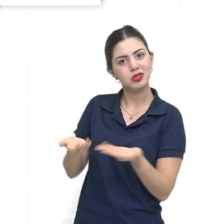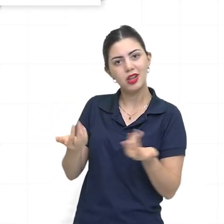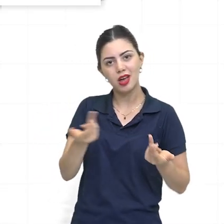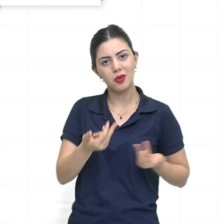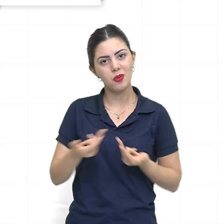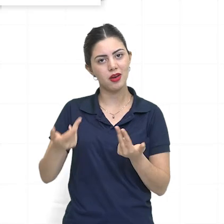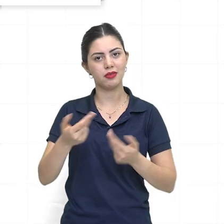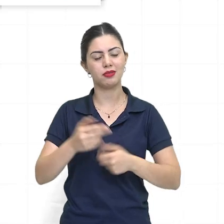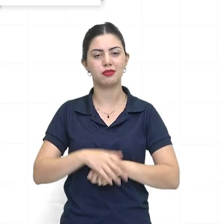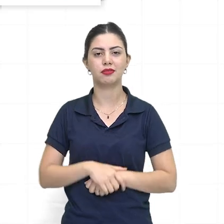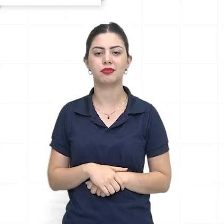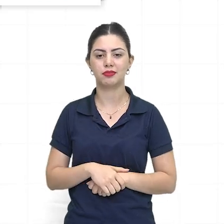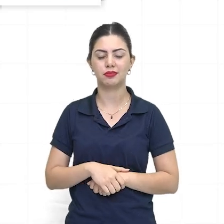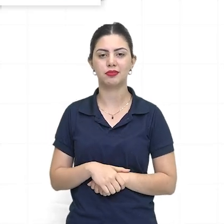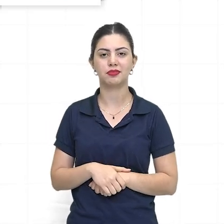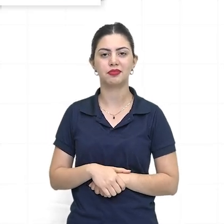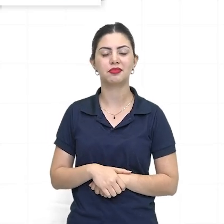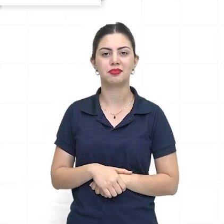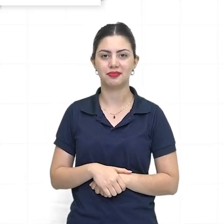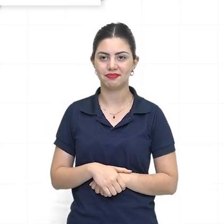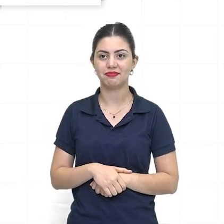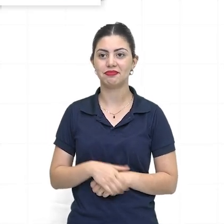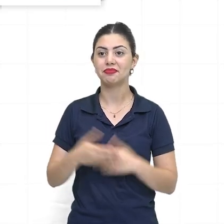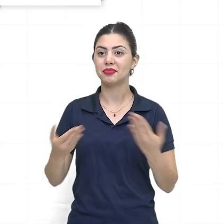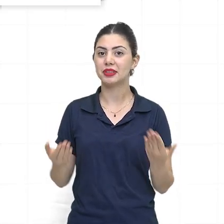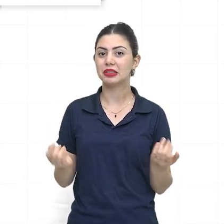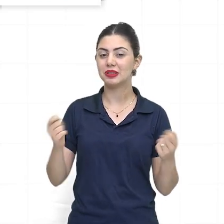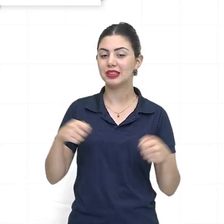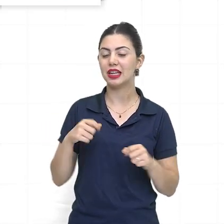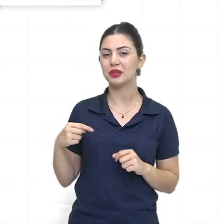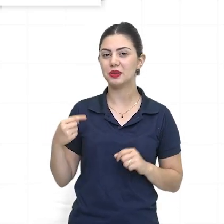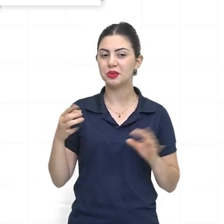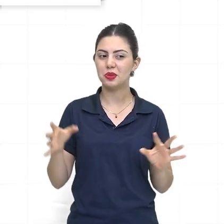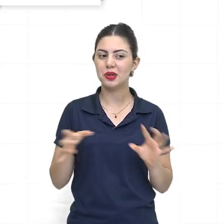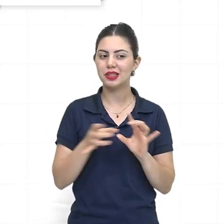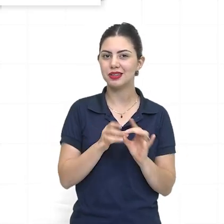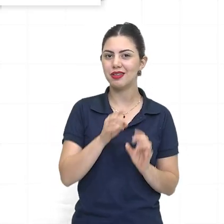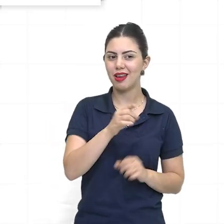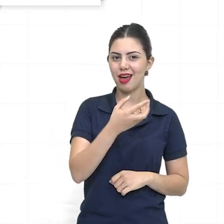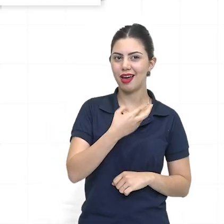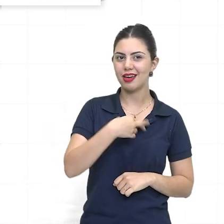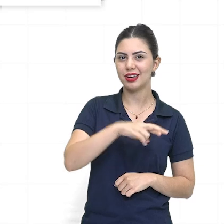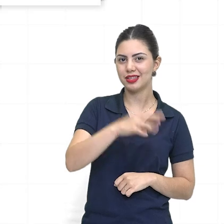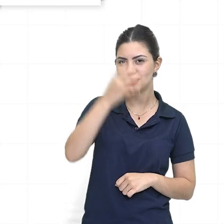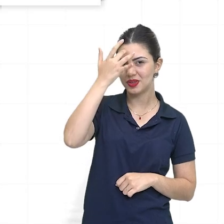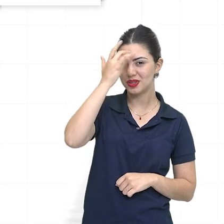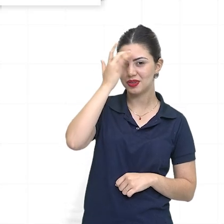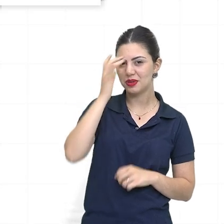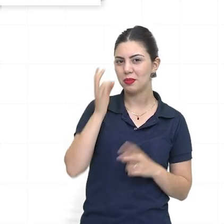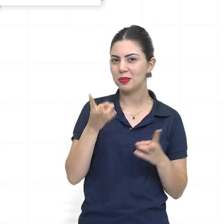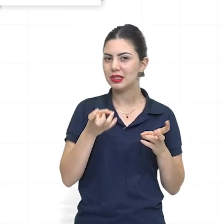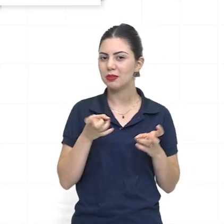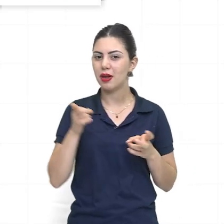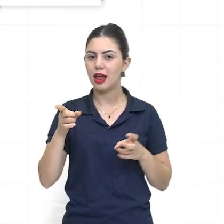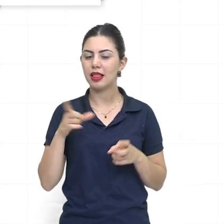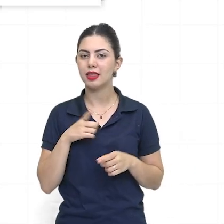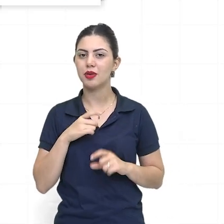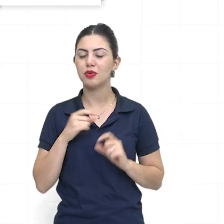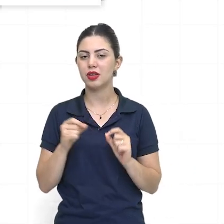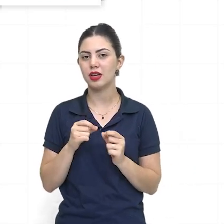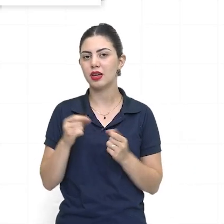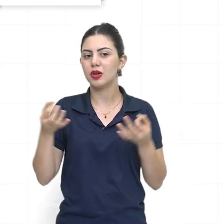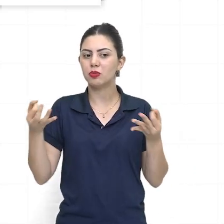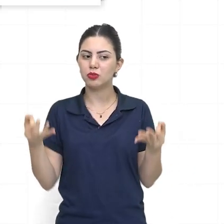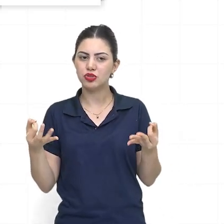palavra. E aqui nós podemos fazer uma conexão com o hinduísmo, né? O budismo já é uma religião um pouquinho mais nova se comparado